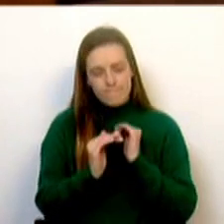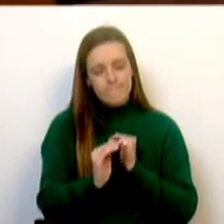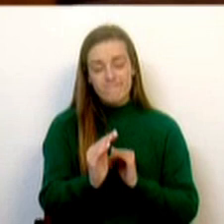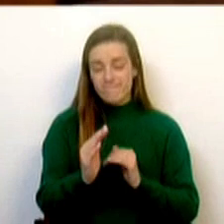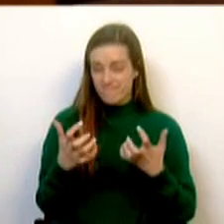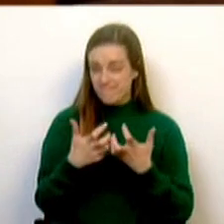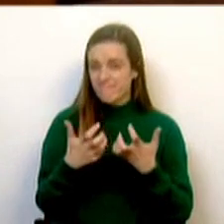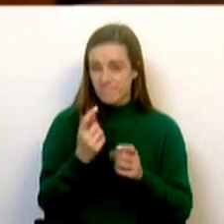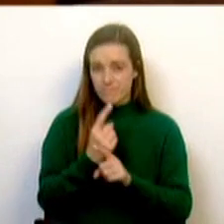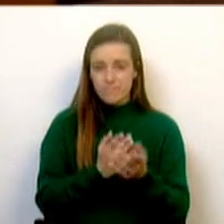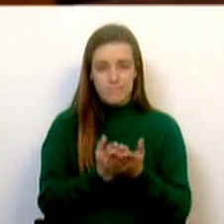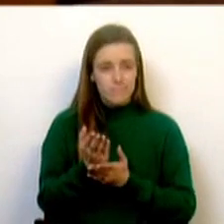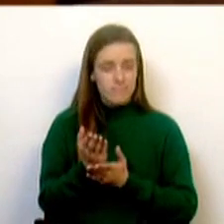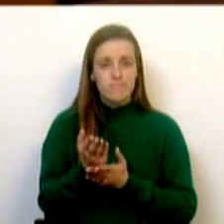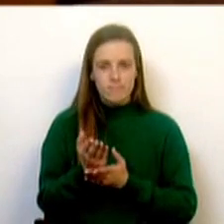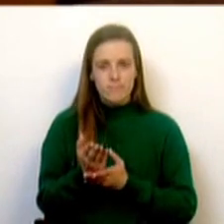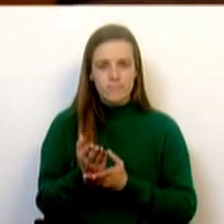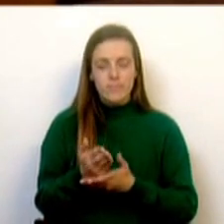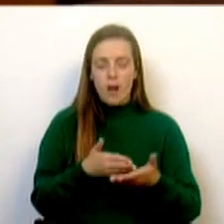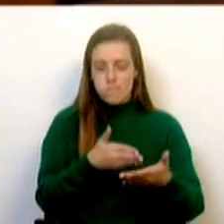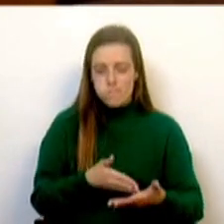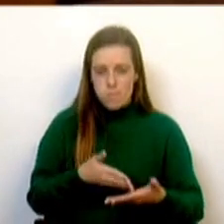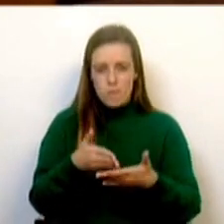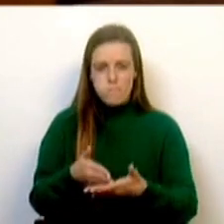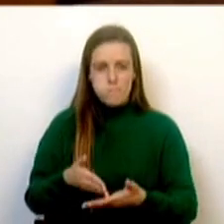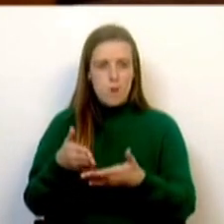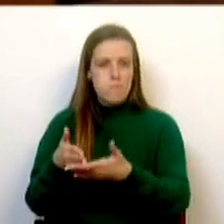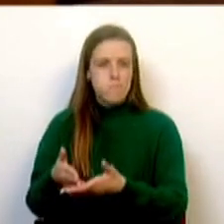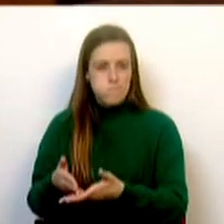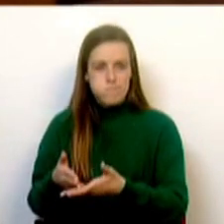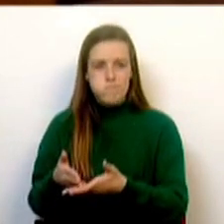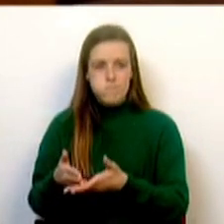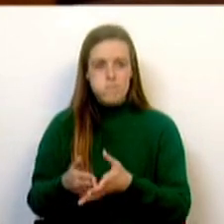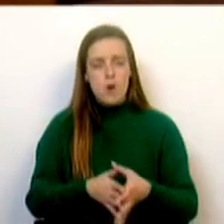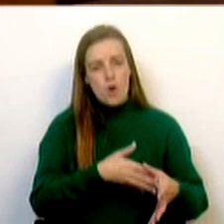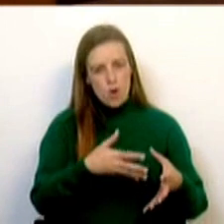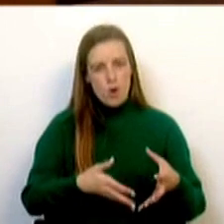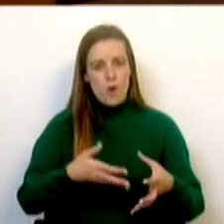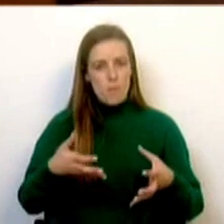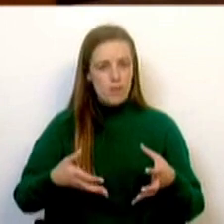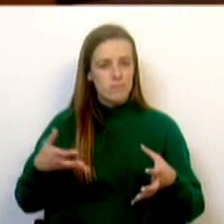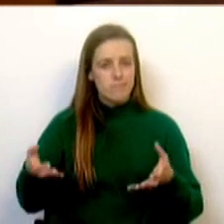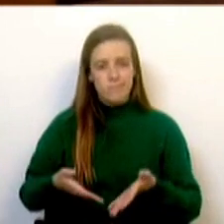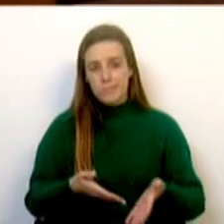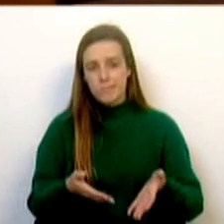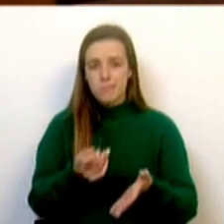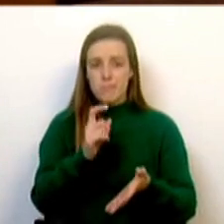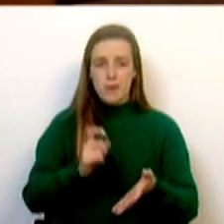conflito, acrescentando obstáculos ao de si já muito complexo e difícil caminho da